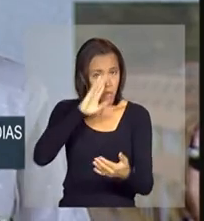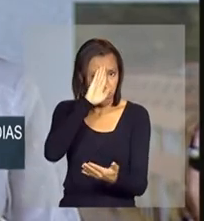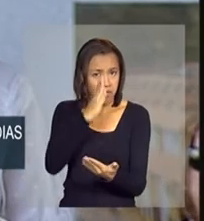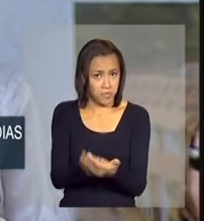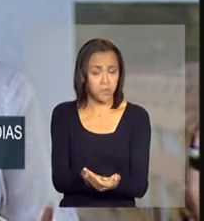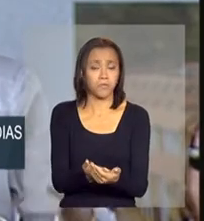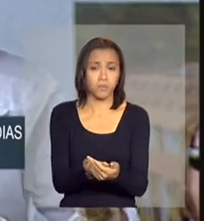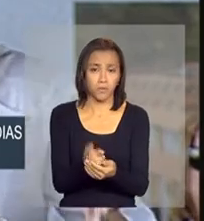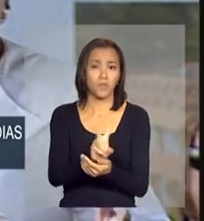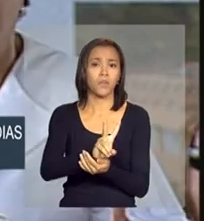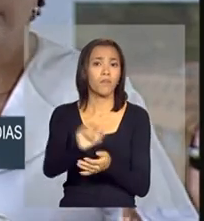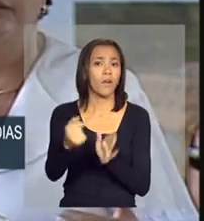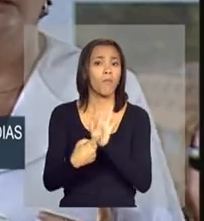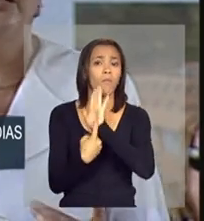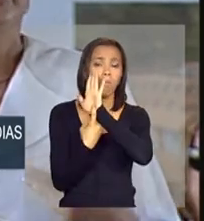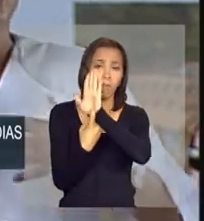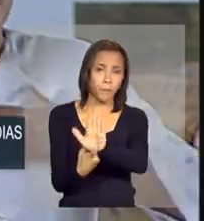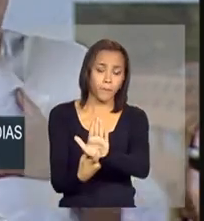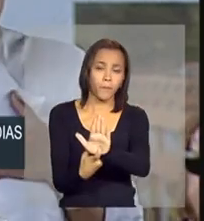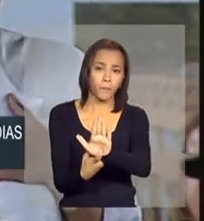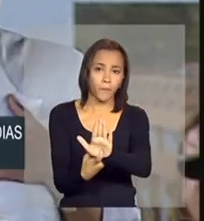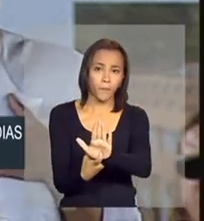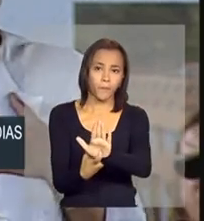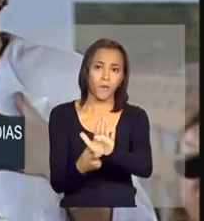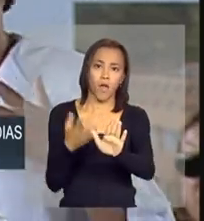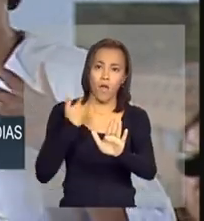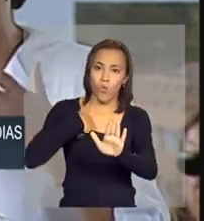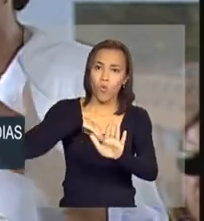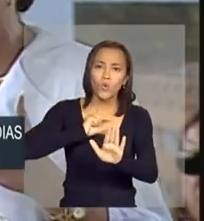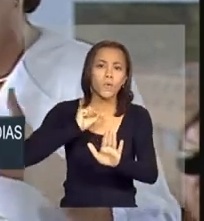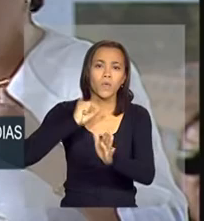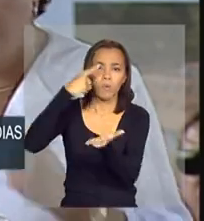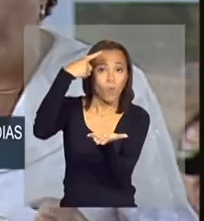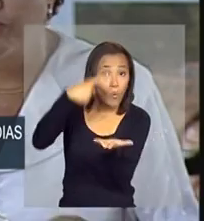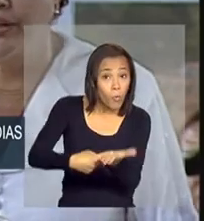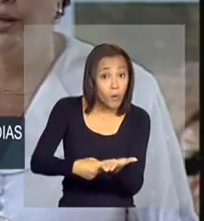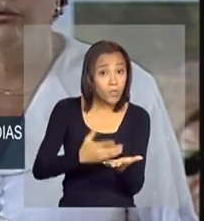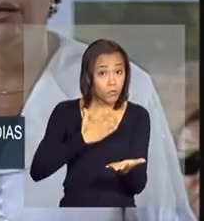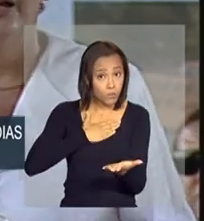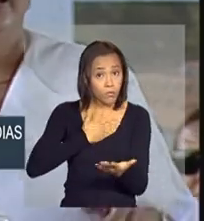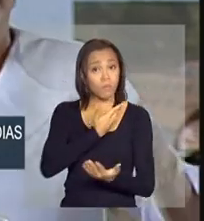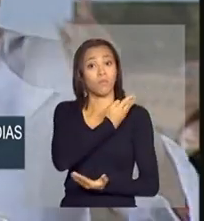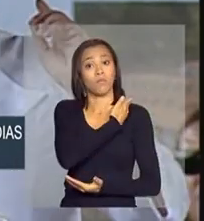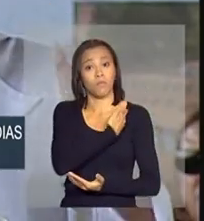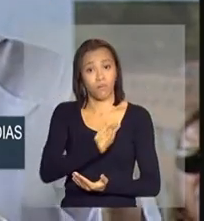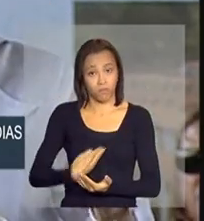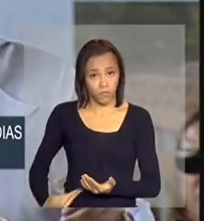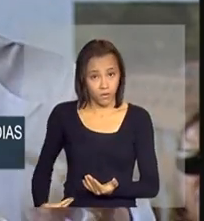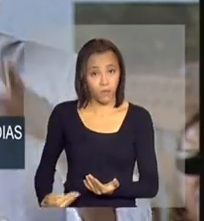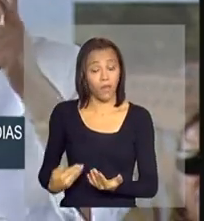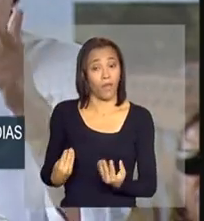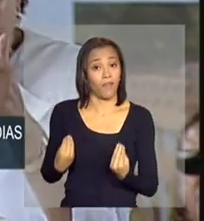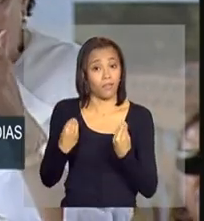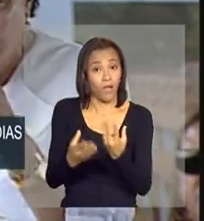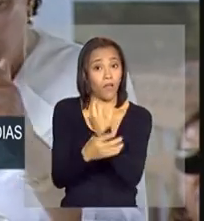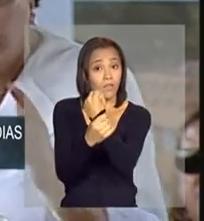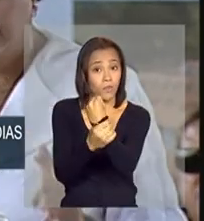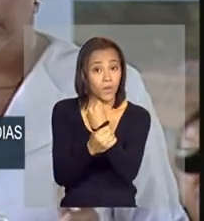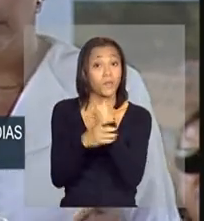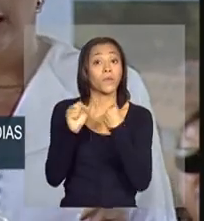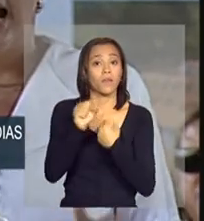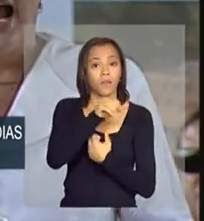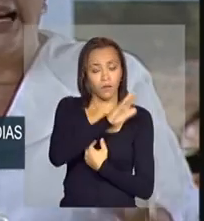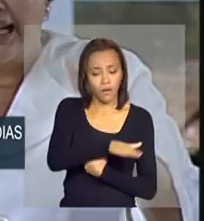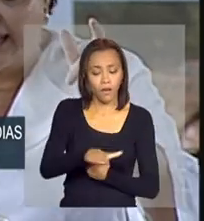que vai mostrar nosso compromisso compromisso do meu governo é garantir a cada